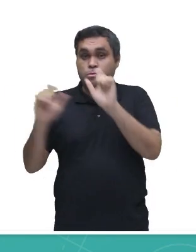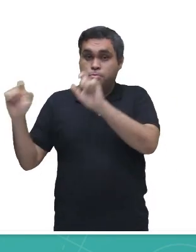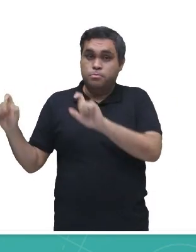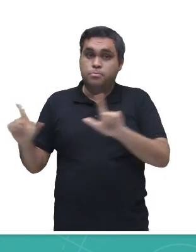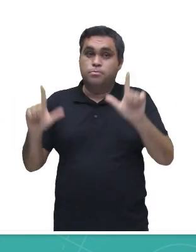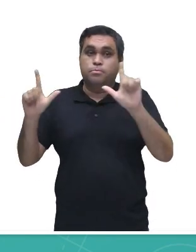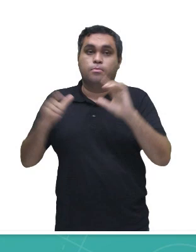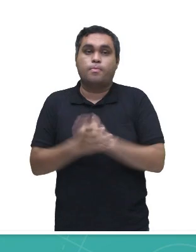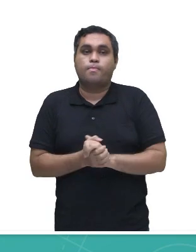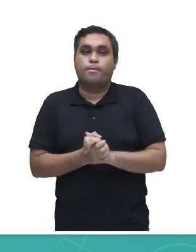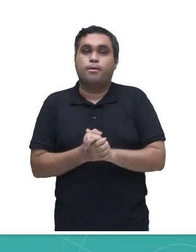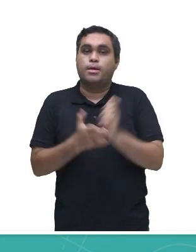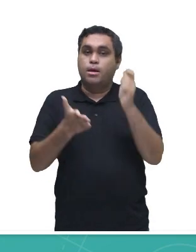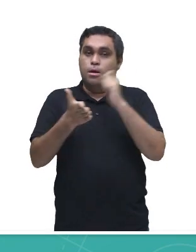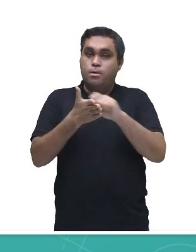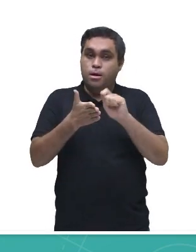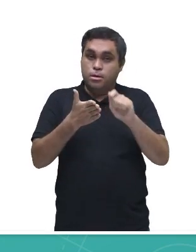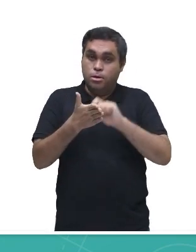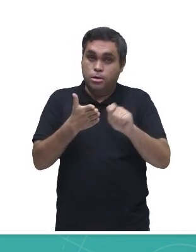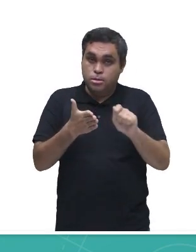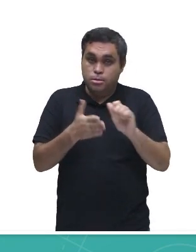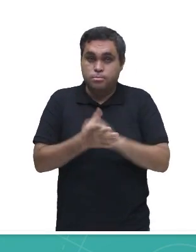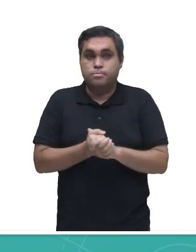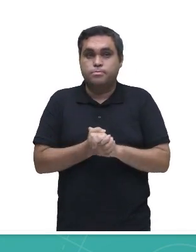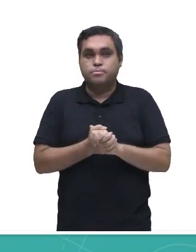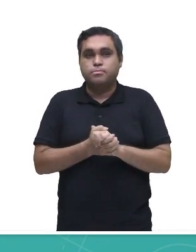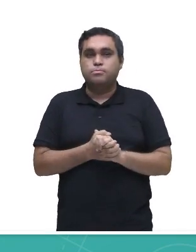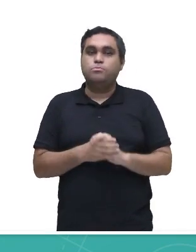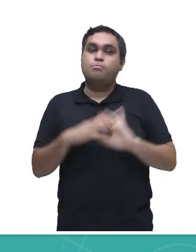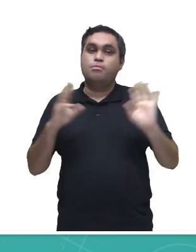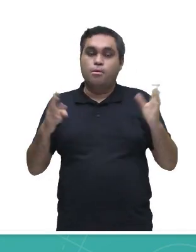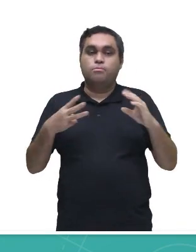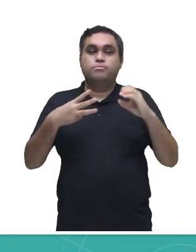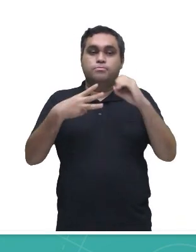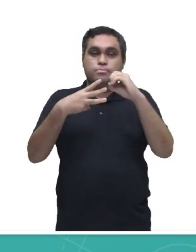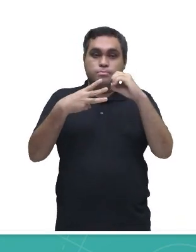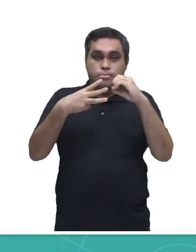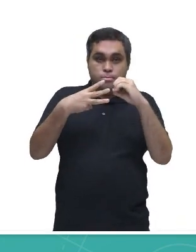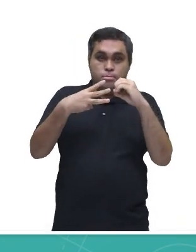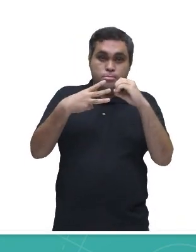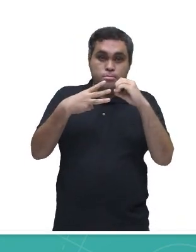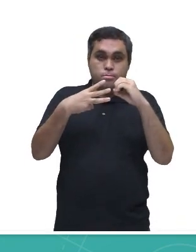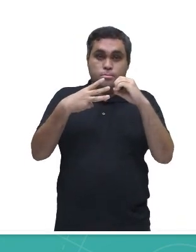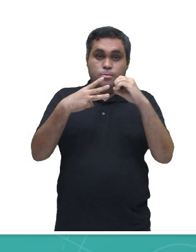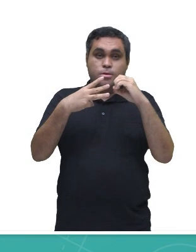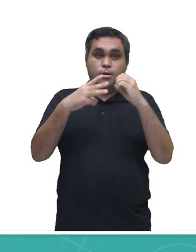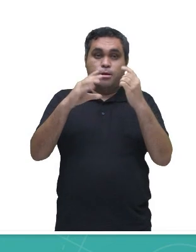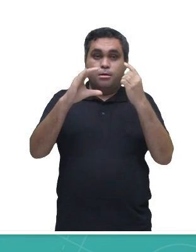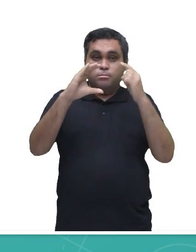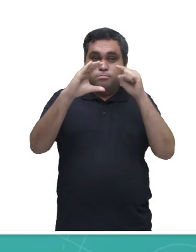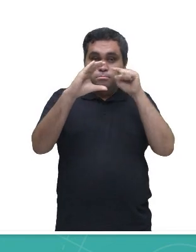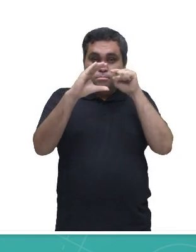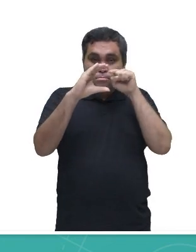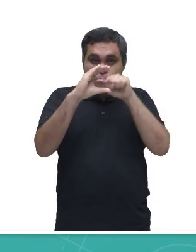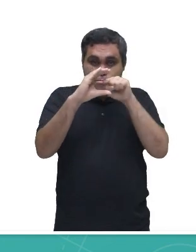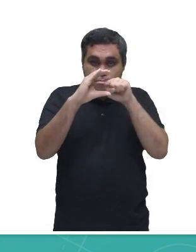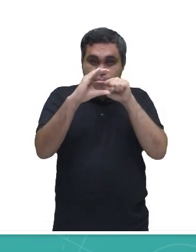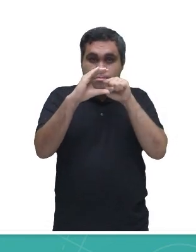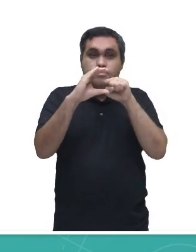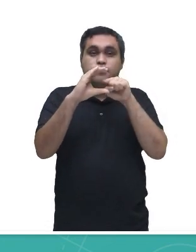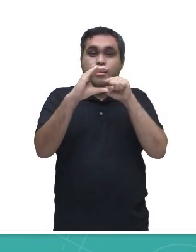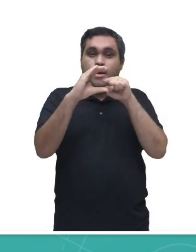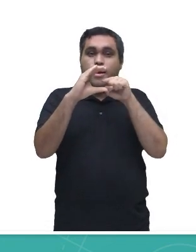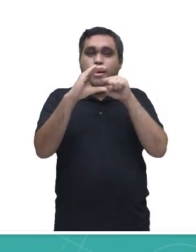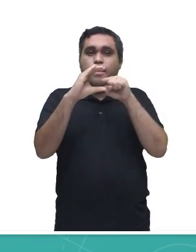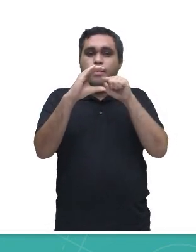cartela, anotem aí o que vocês consideram importante. A célula é a menor parte estrutural e funcional de